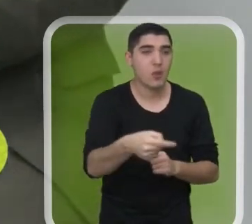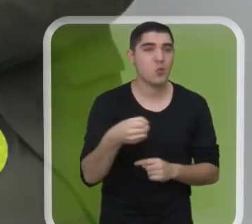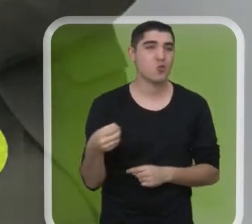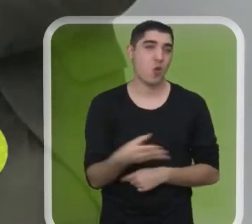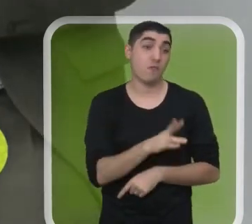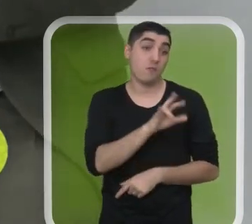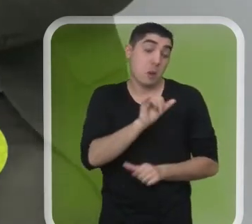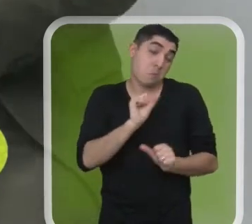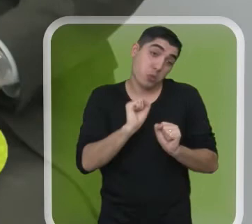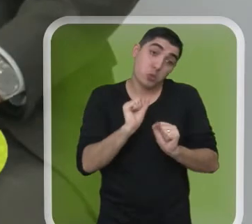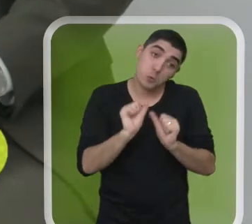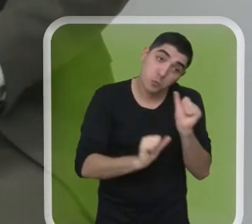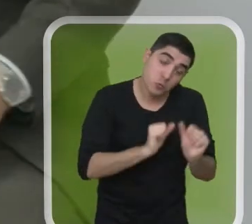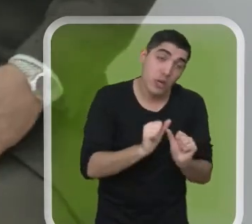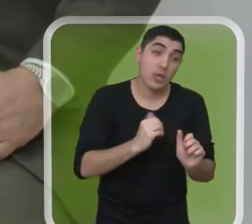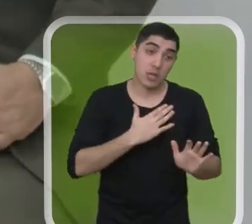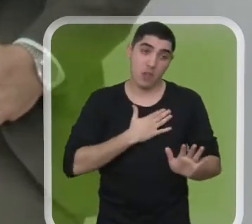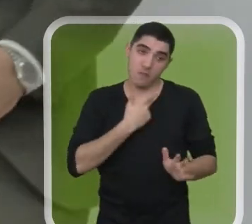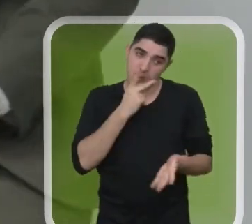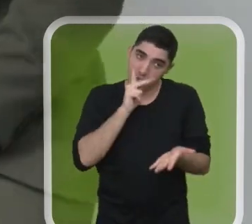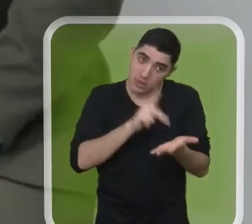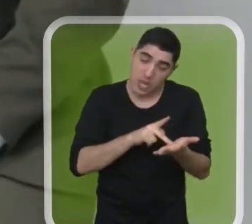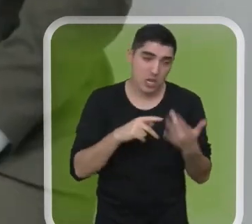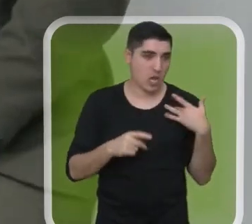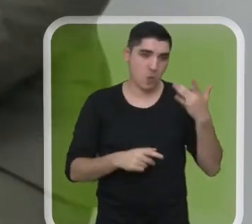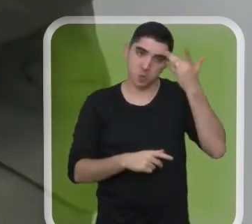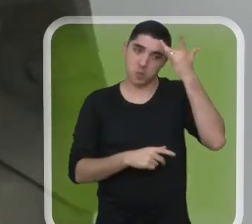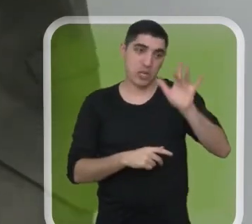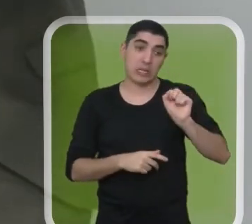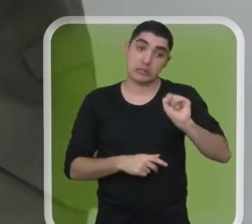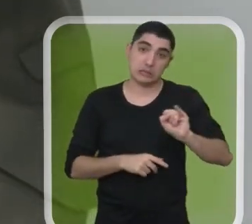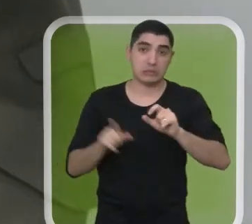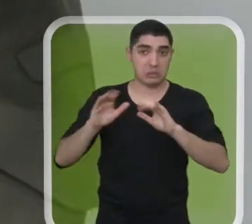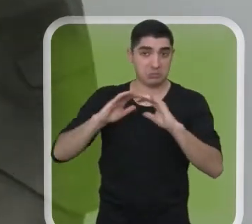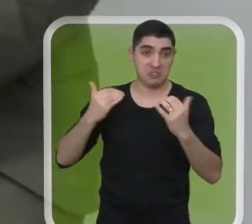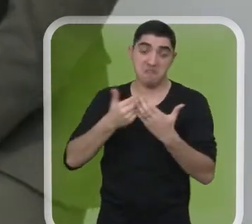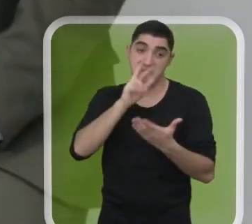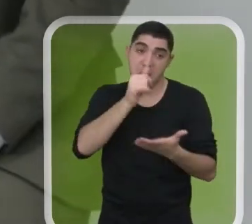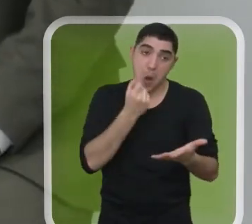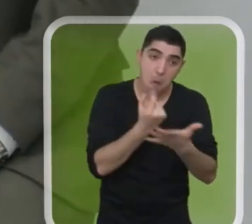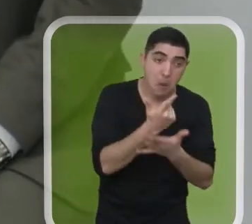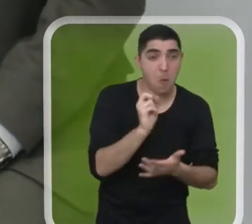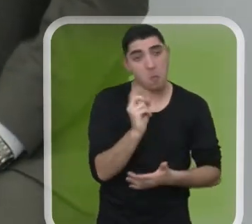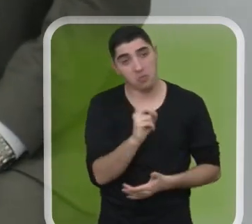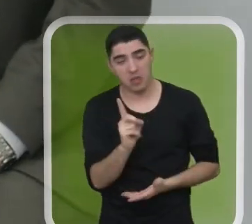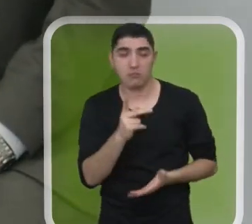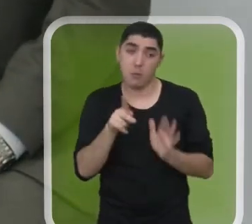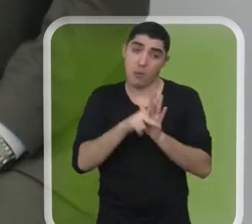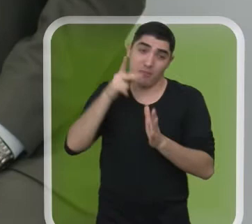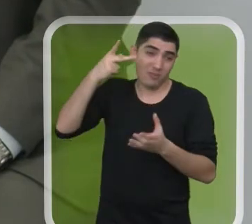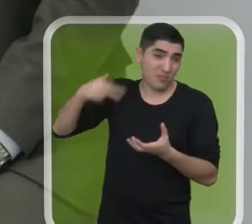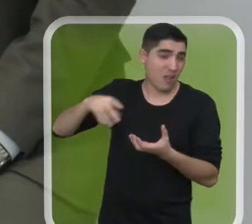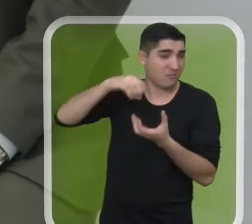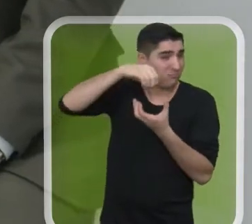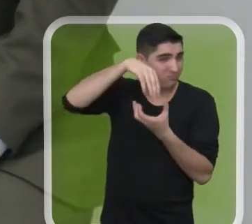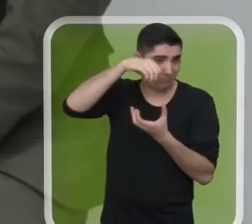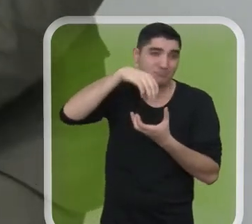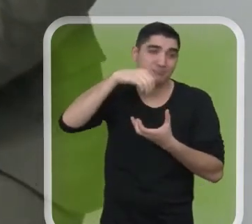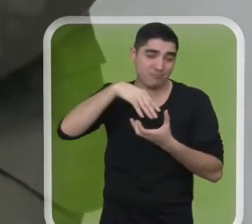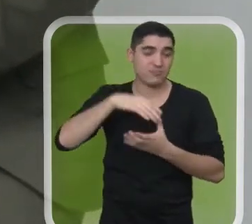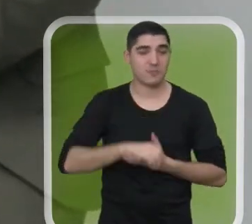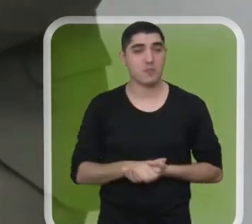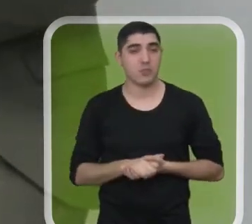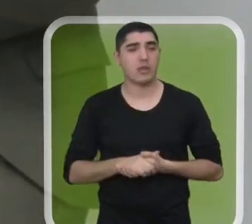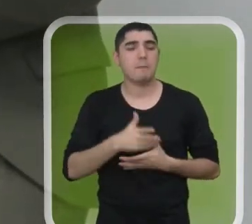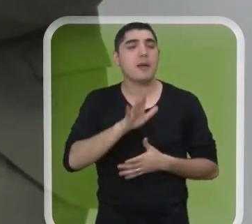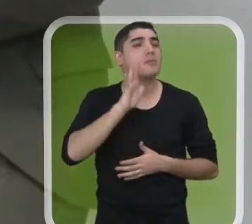mantido. Eu confesso para você, eu não sei com relação ao estádio, isso é uma coisa específica da Urban, mas eu acho que, por exemplo, você